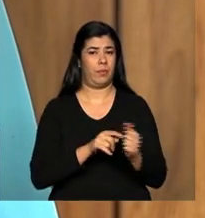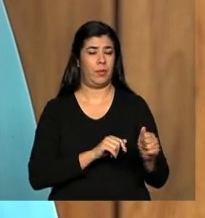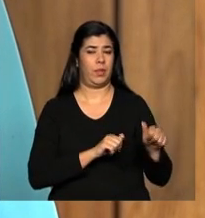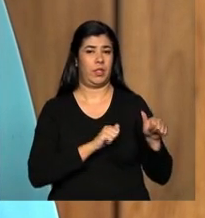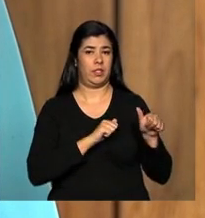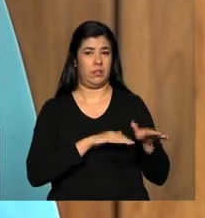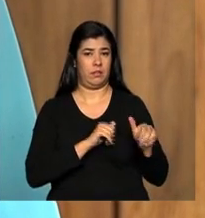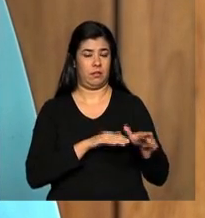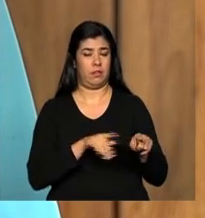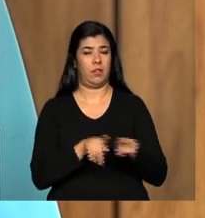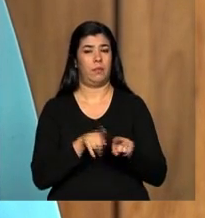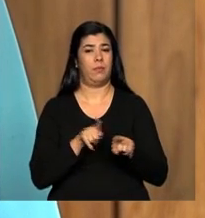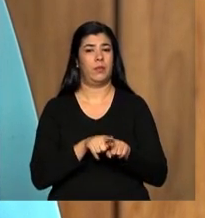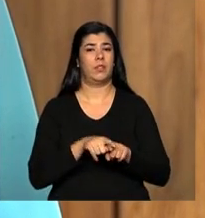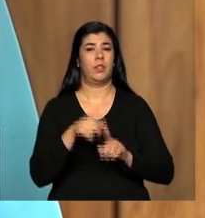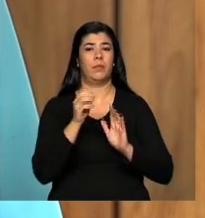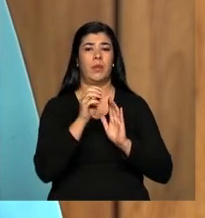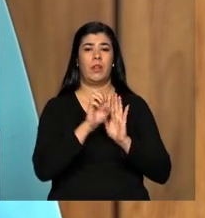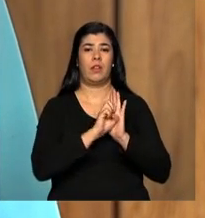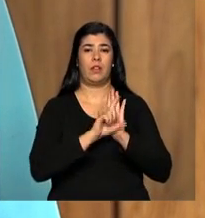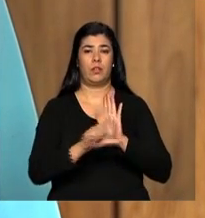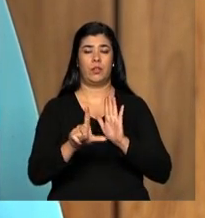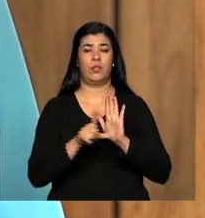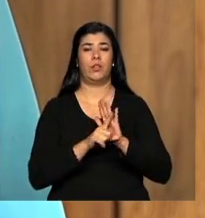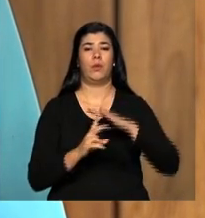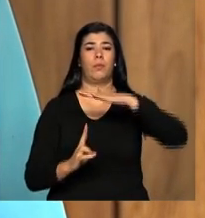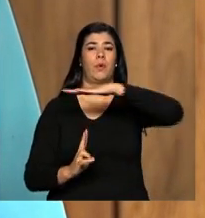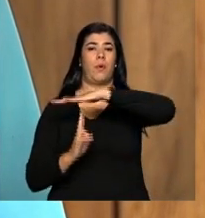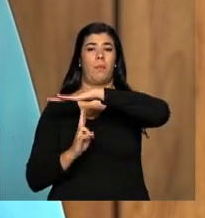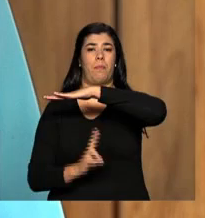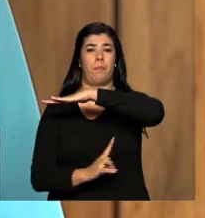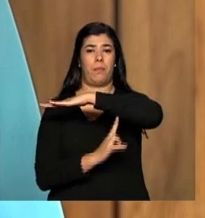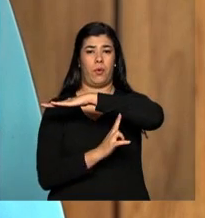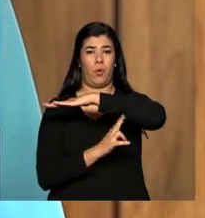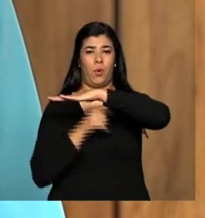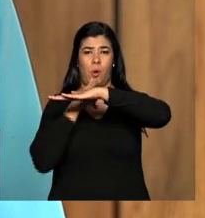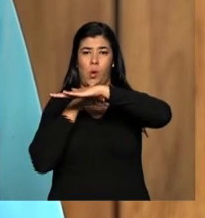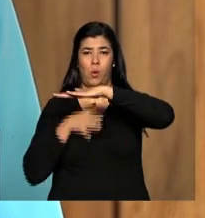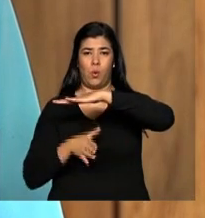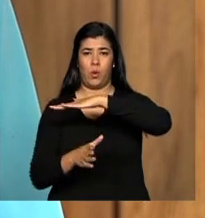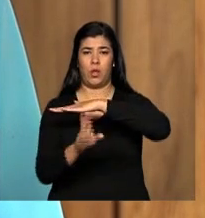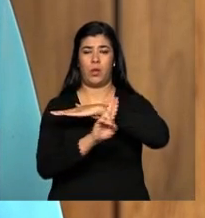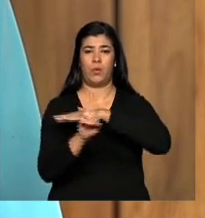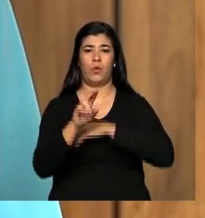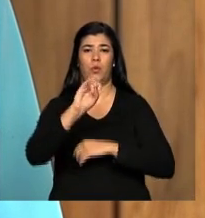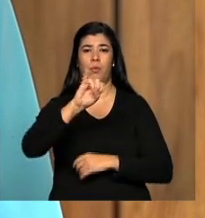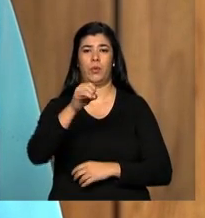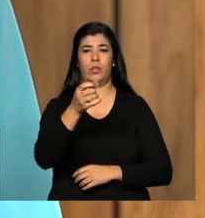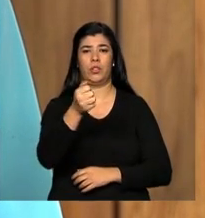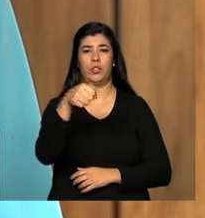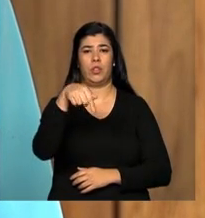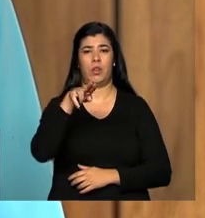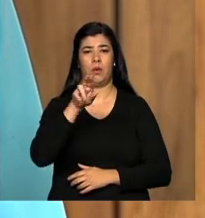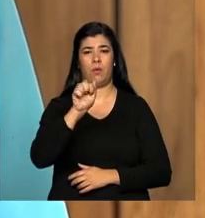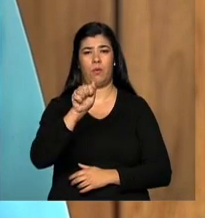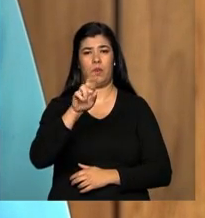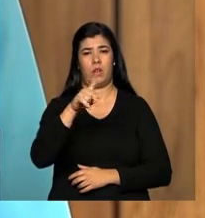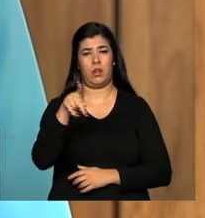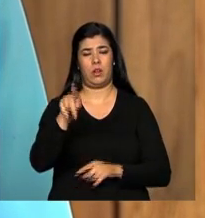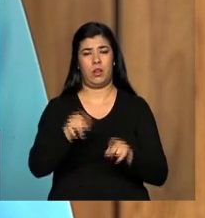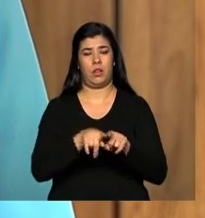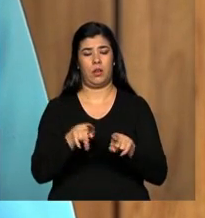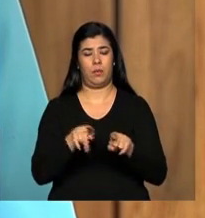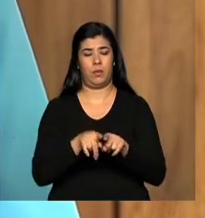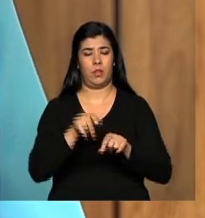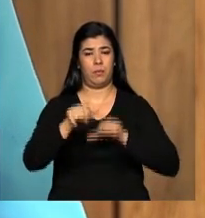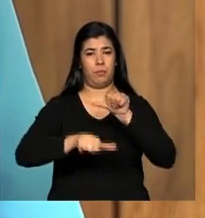licitação das obras relativas às duas pontes sobre o rio Jaguarão. A restauração da ponte internacional